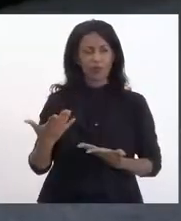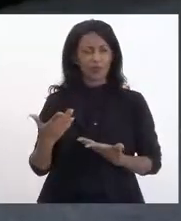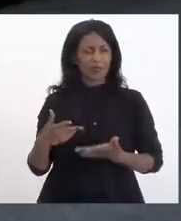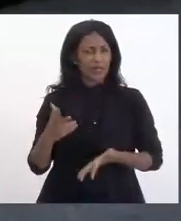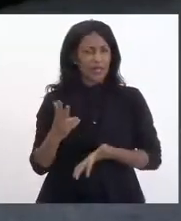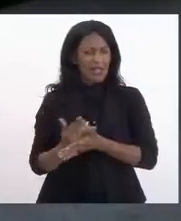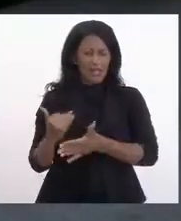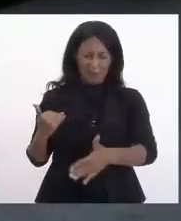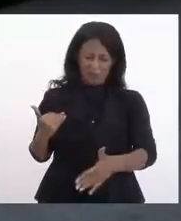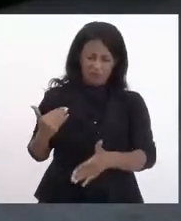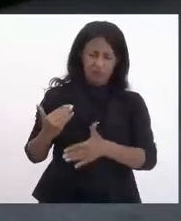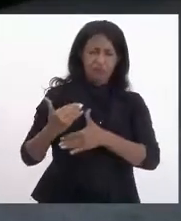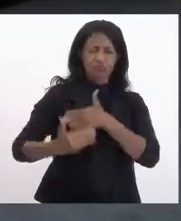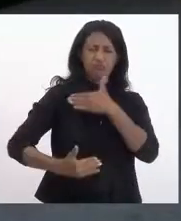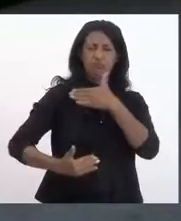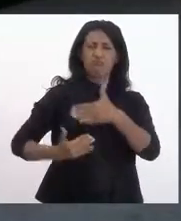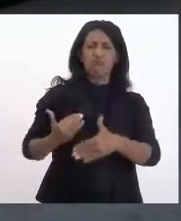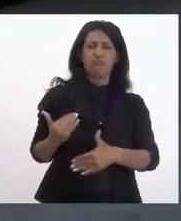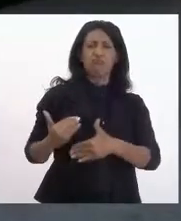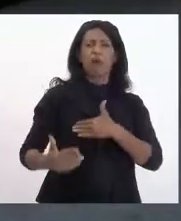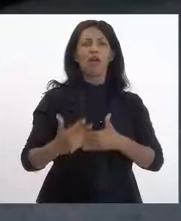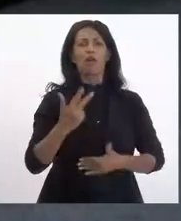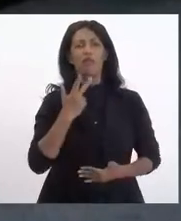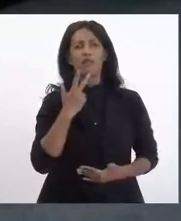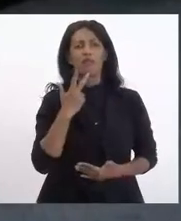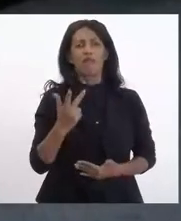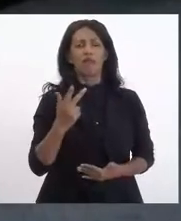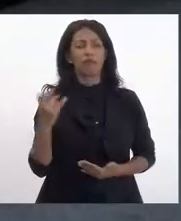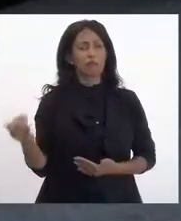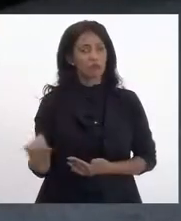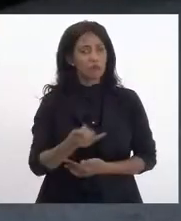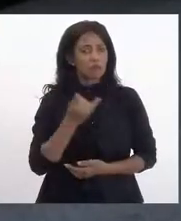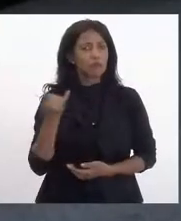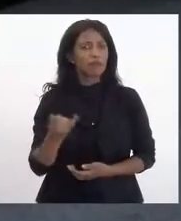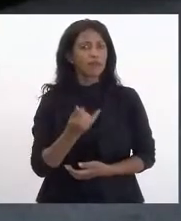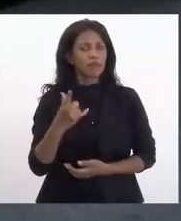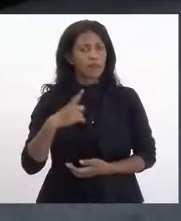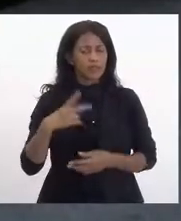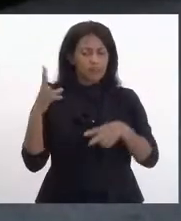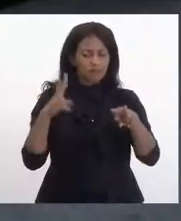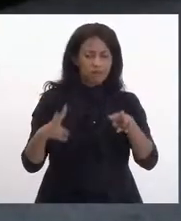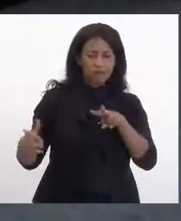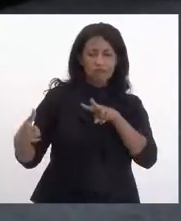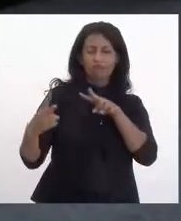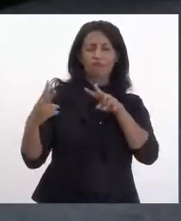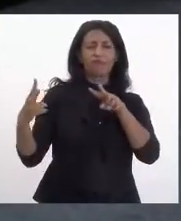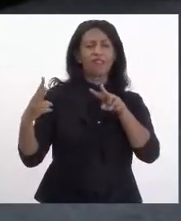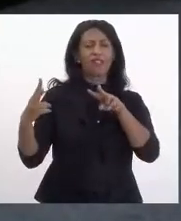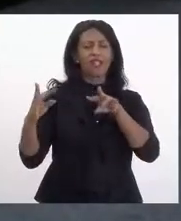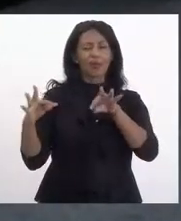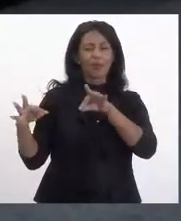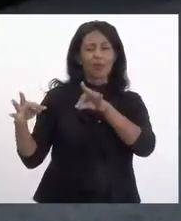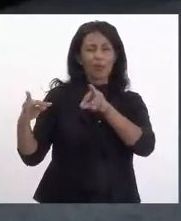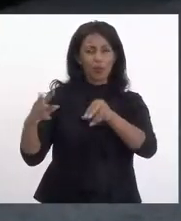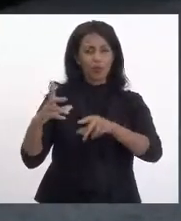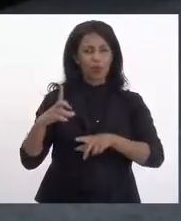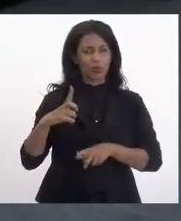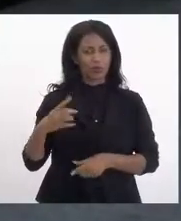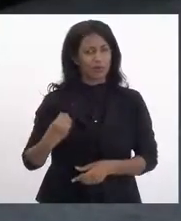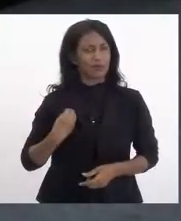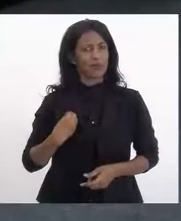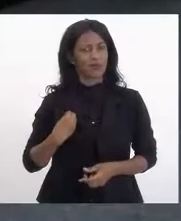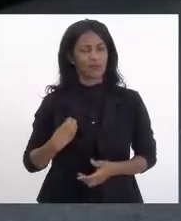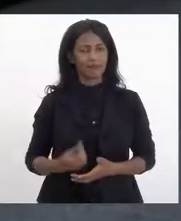nenhuma, rompeu barreiras e falou sobre a importância de ter esse olhar feminino por tudo que existe na